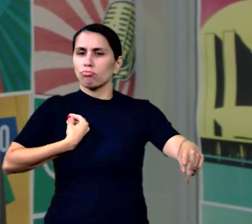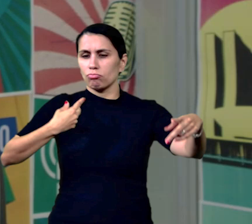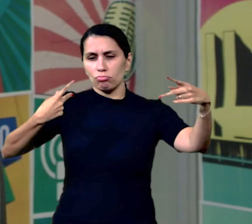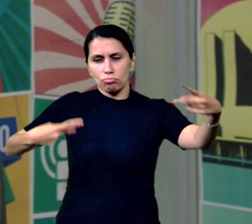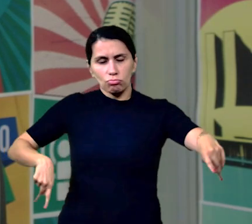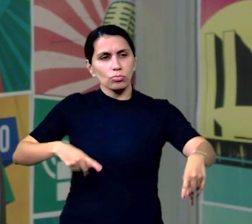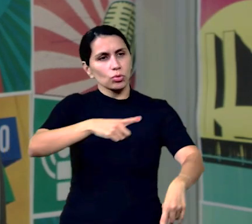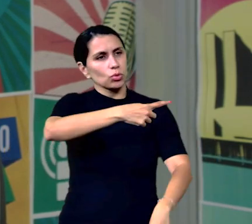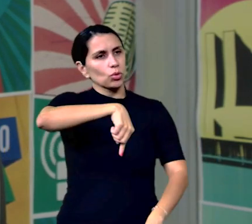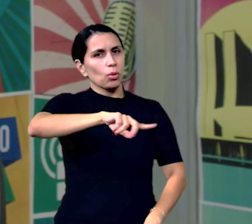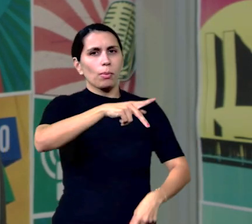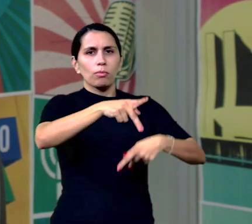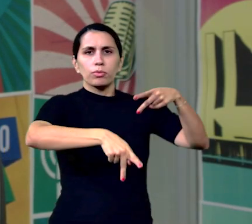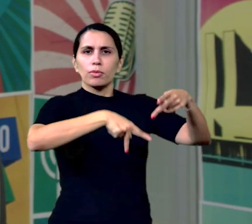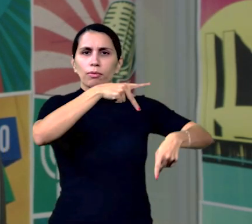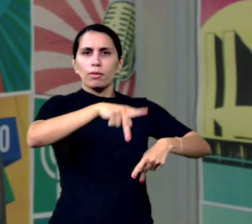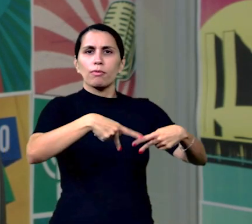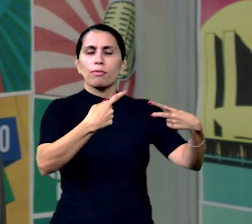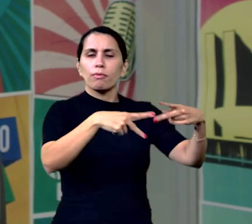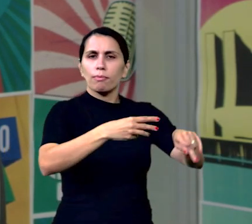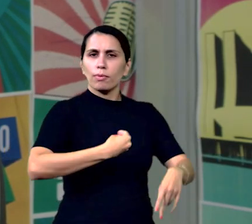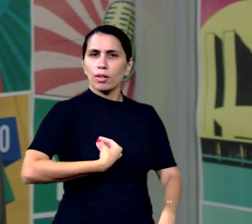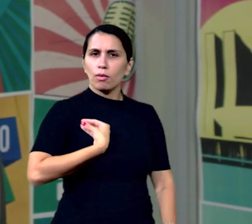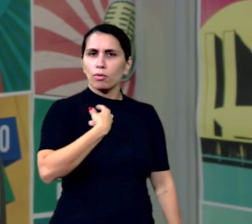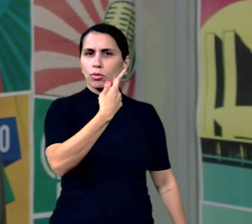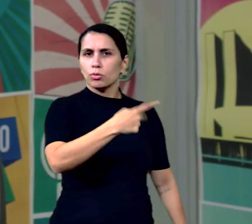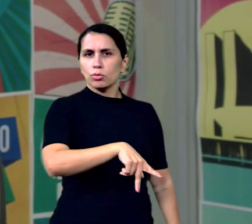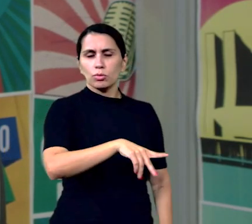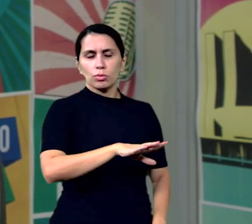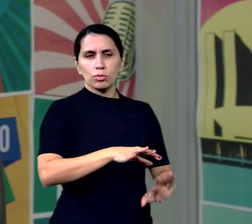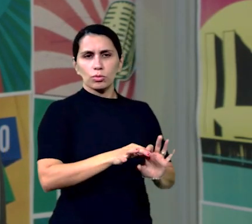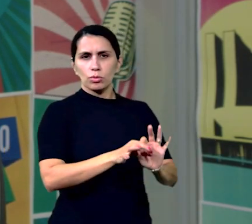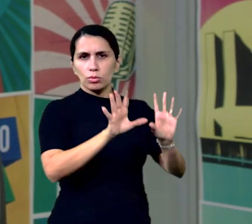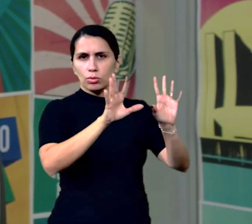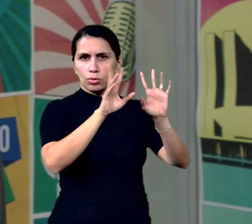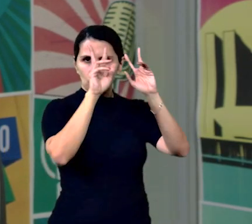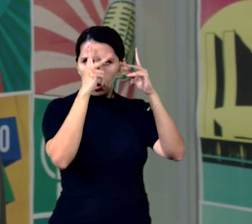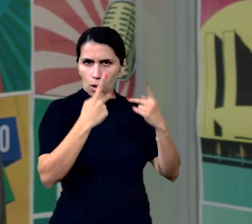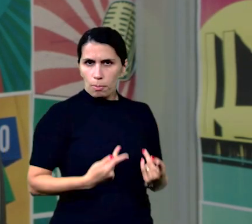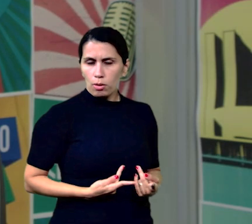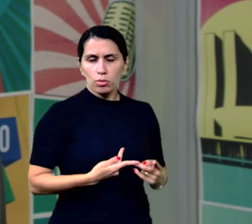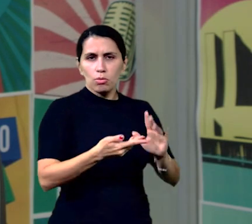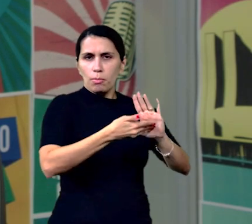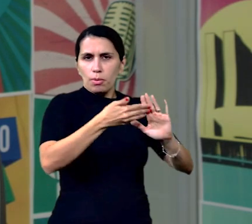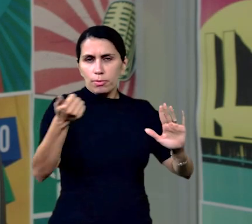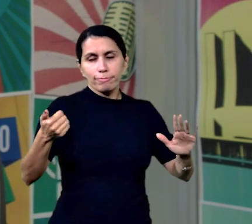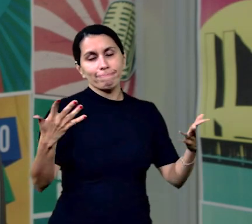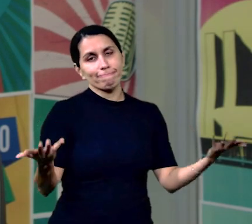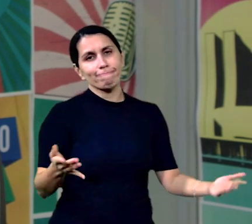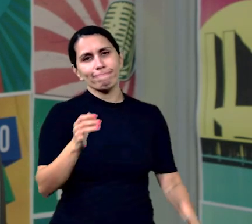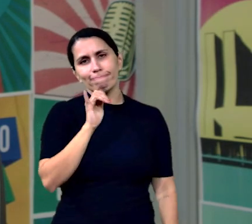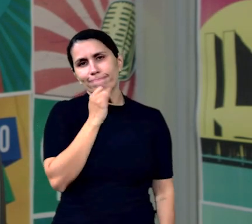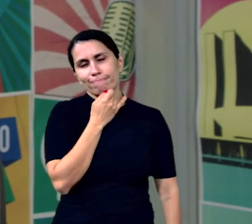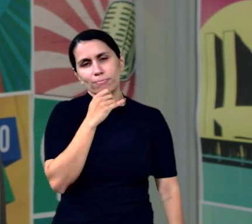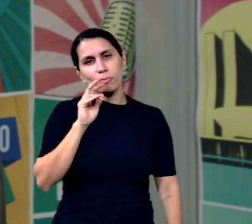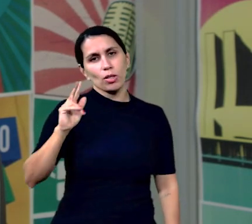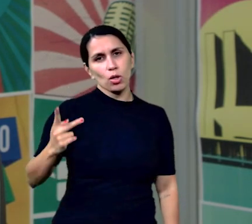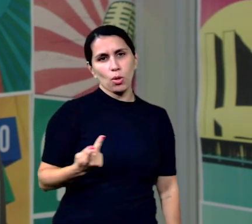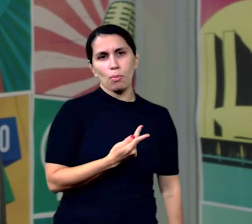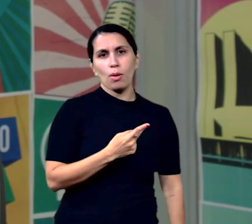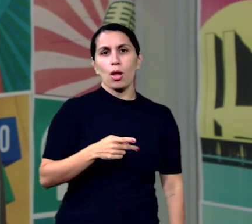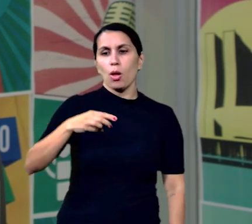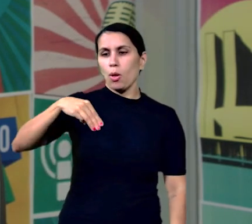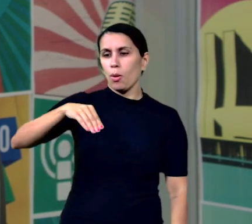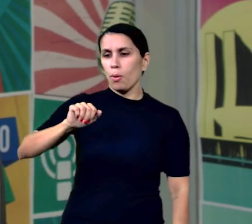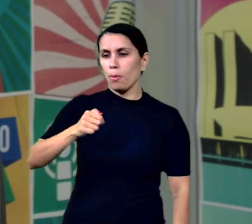pessoas possam existir, né, integralmente com seus direitos, humanos não violados, que foi o que infelizmente não aconteceu com